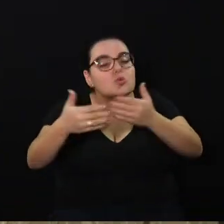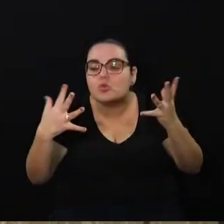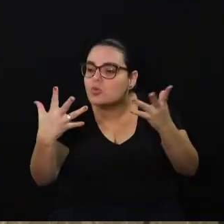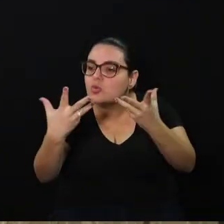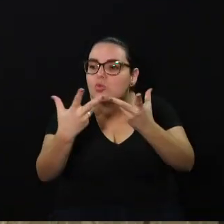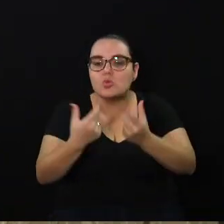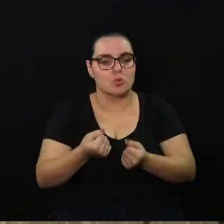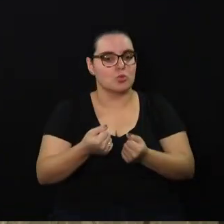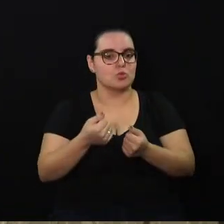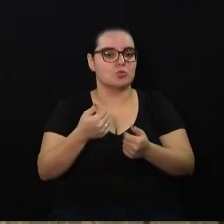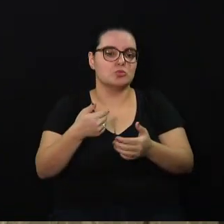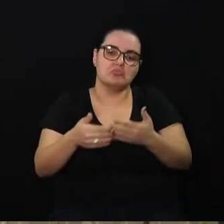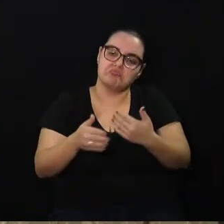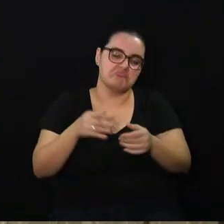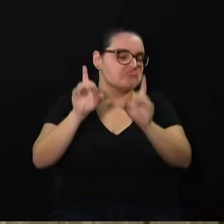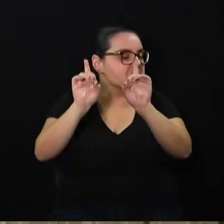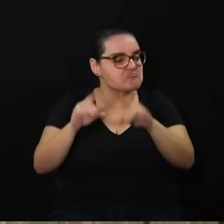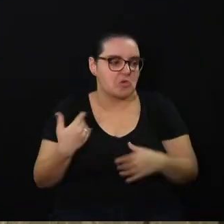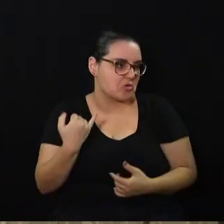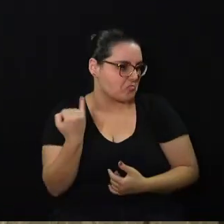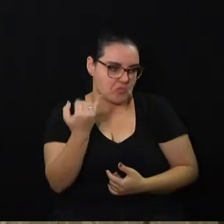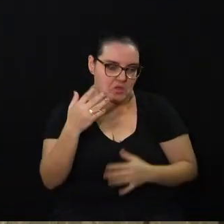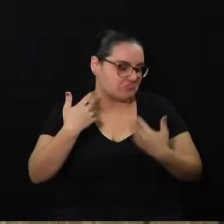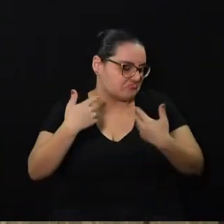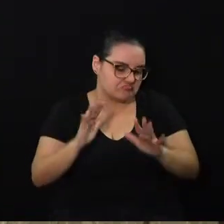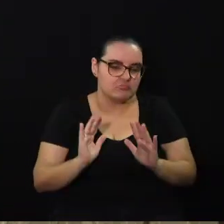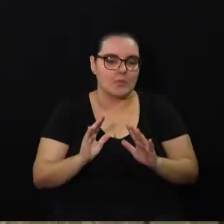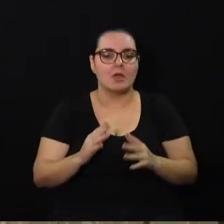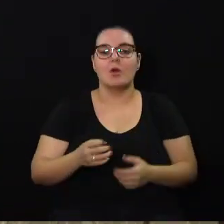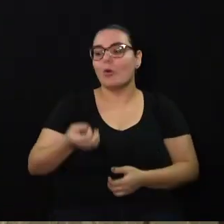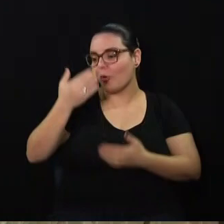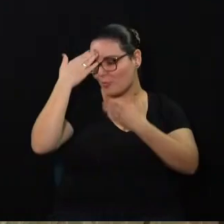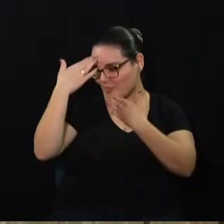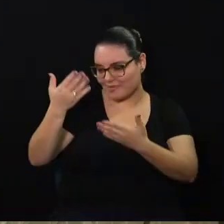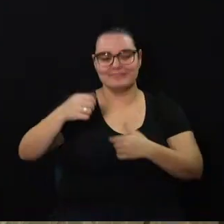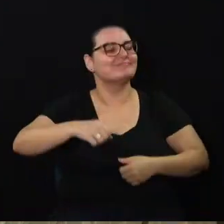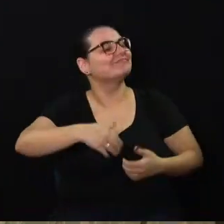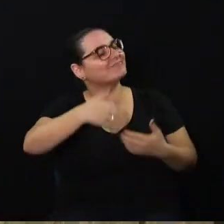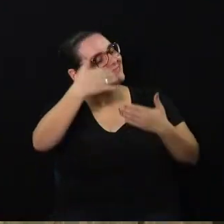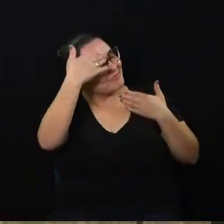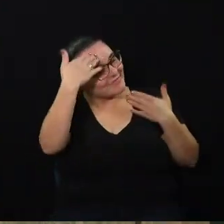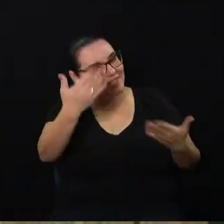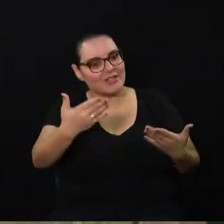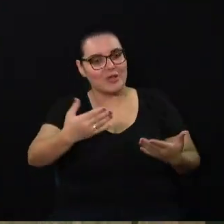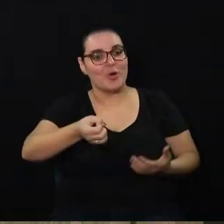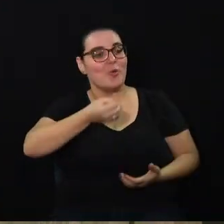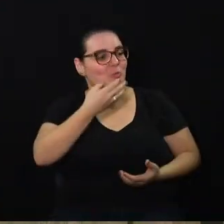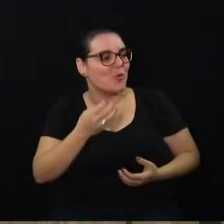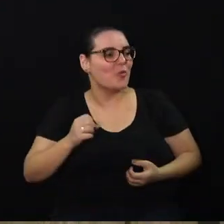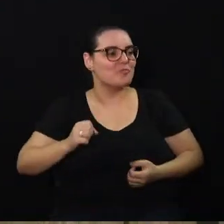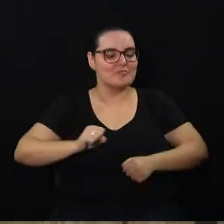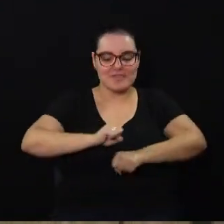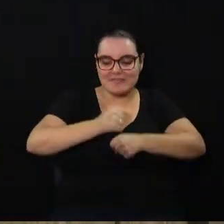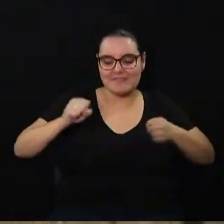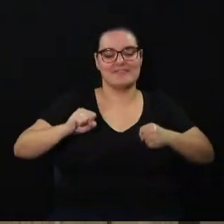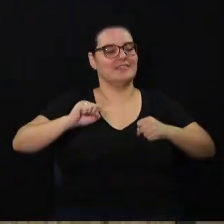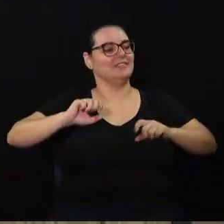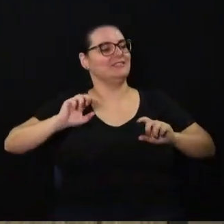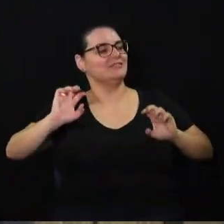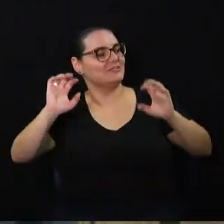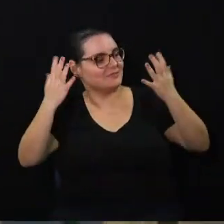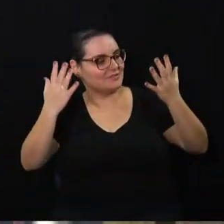muito obrigada por participantes daquele evento com a gente eu agradeço vamos lá tão bom e grande evento tenho certeza